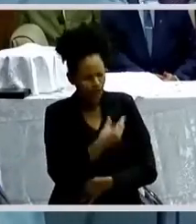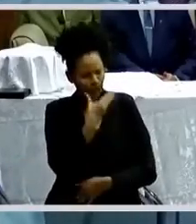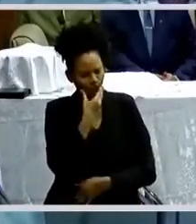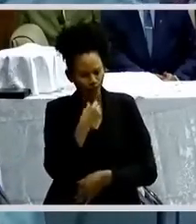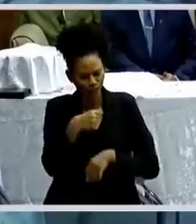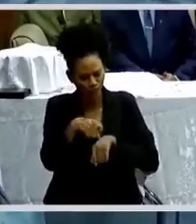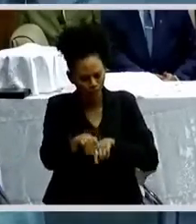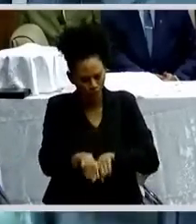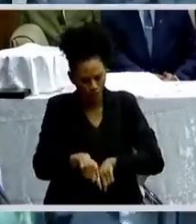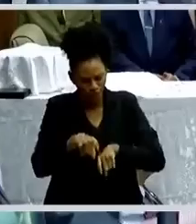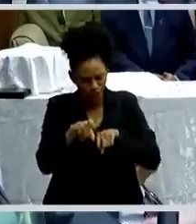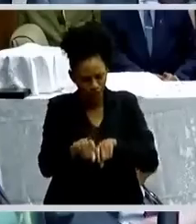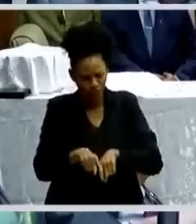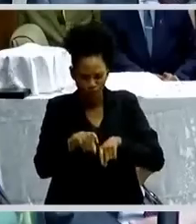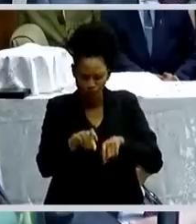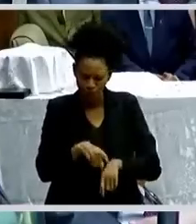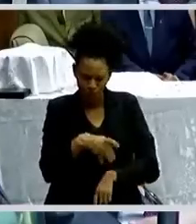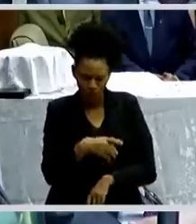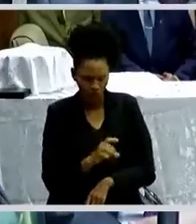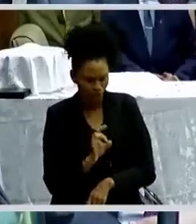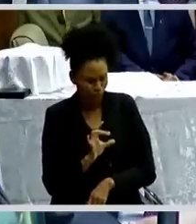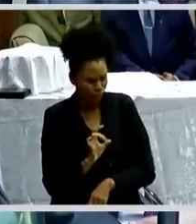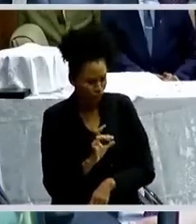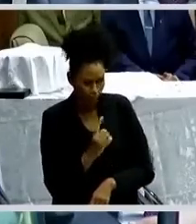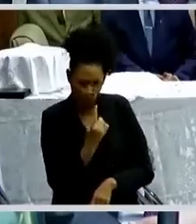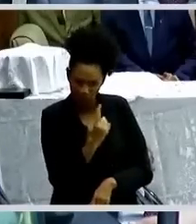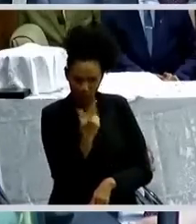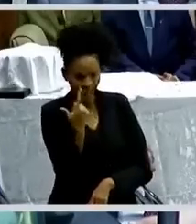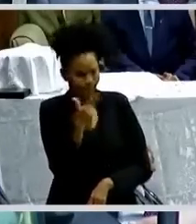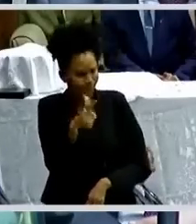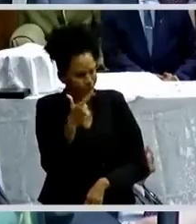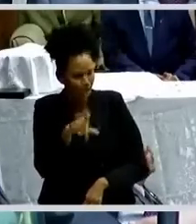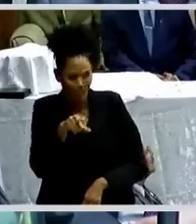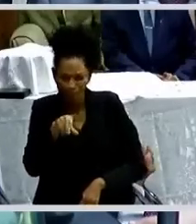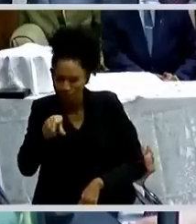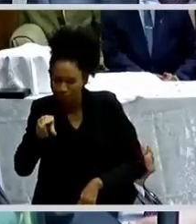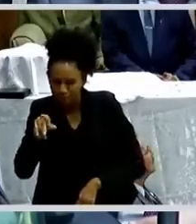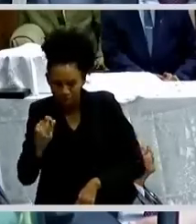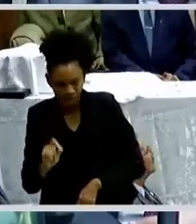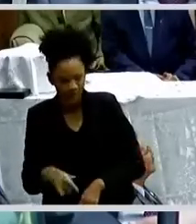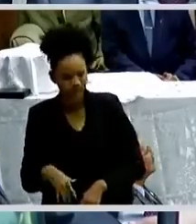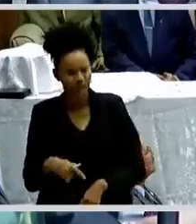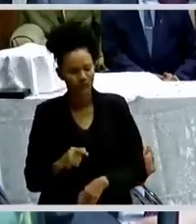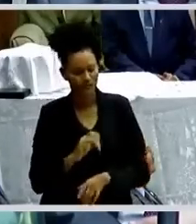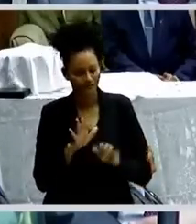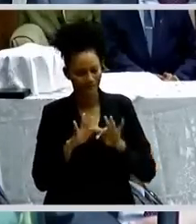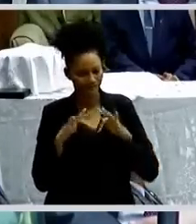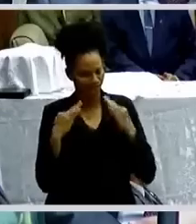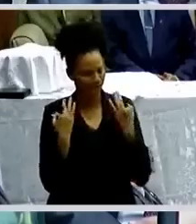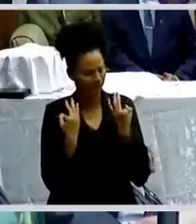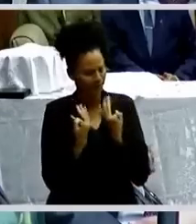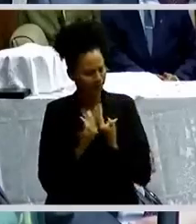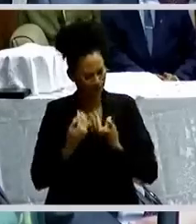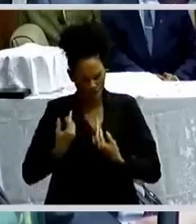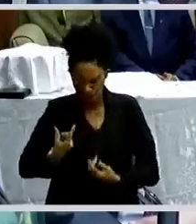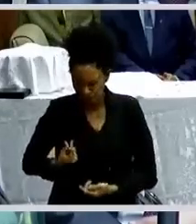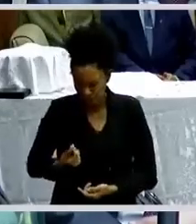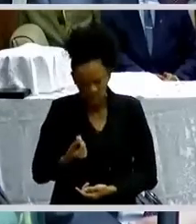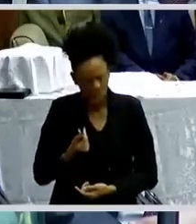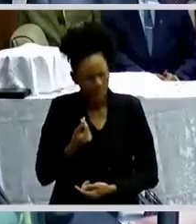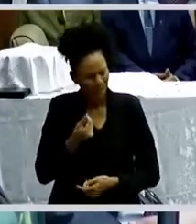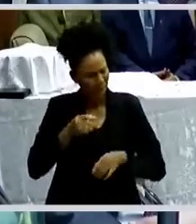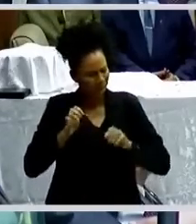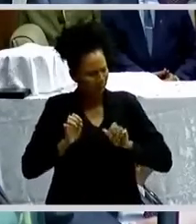dá-se a entender filho único, de um contexto bem elevado financeiramente, pois a criação